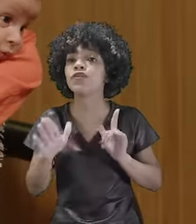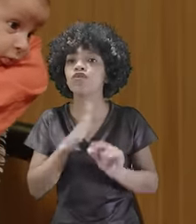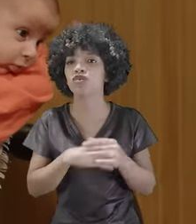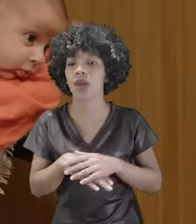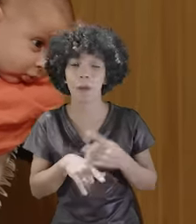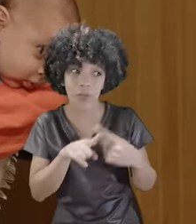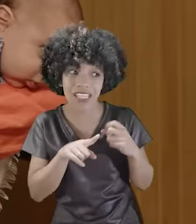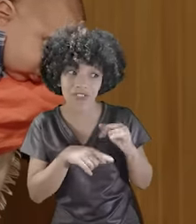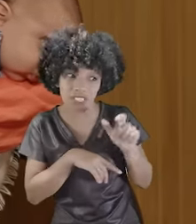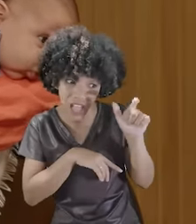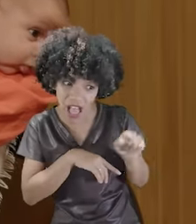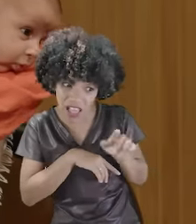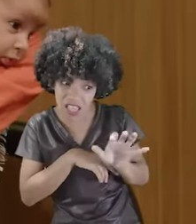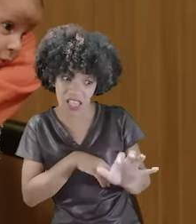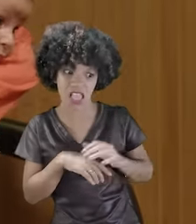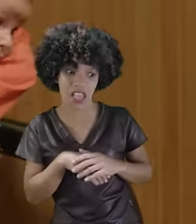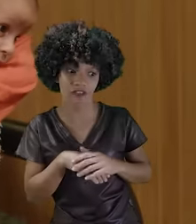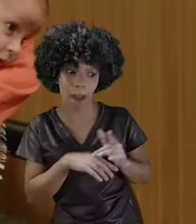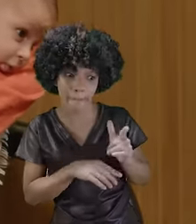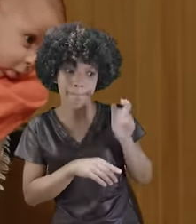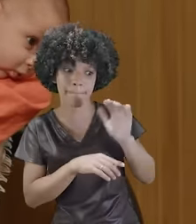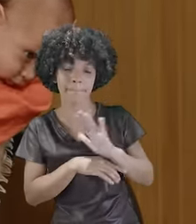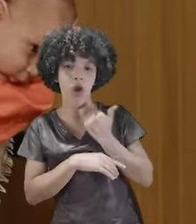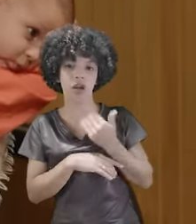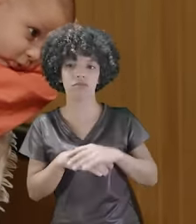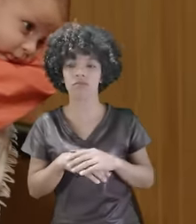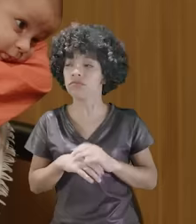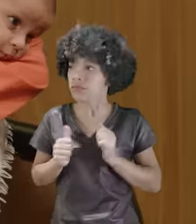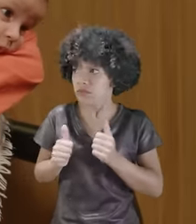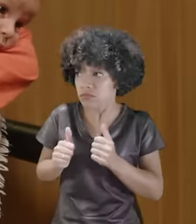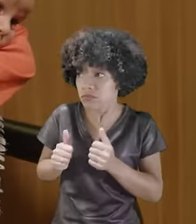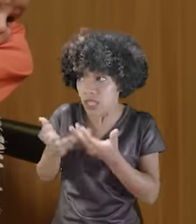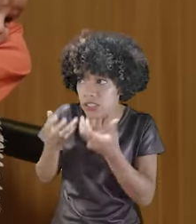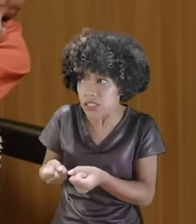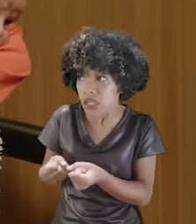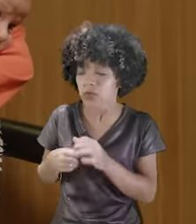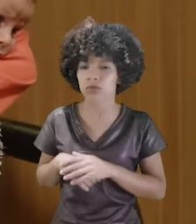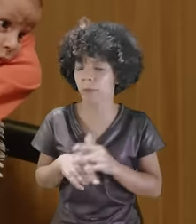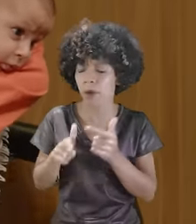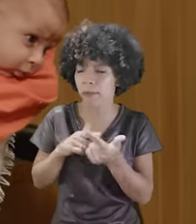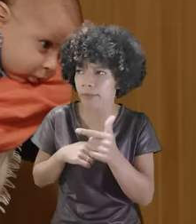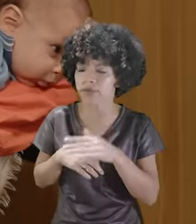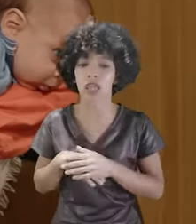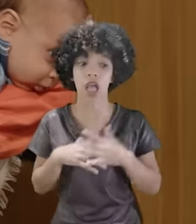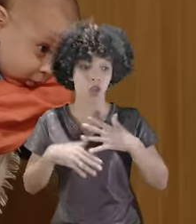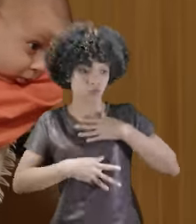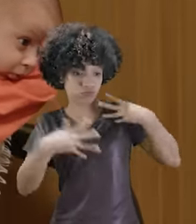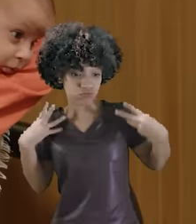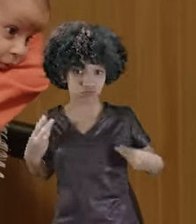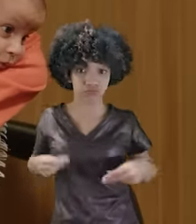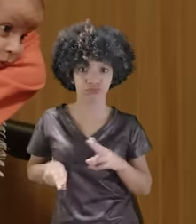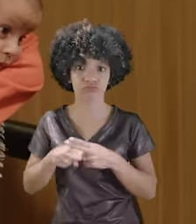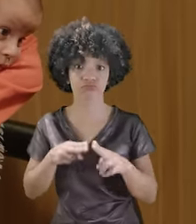assim neles vai me matar e matar você não Ah tá bom meu tio não tem problema aí eu tirei ele me ajudou para descer a escada e